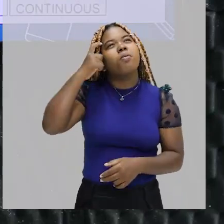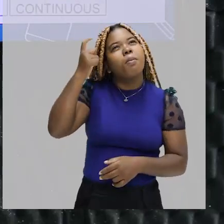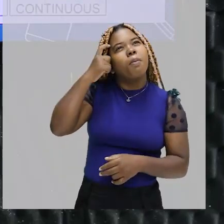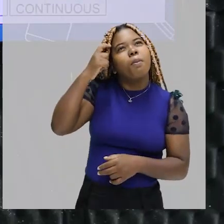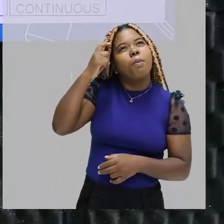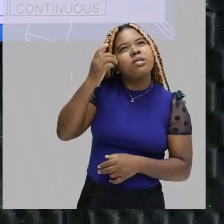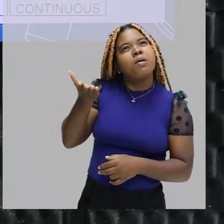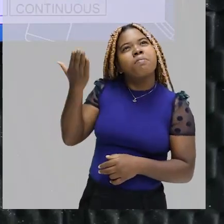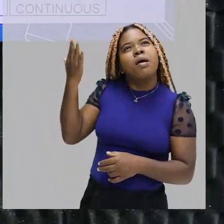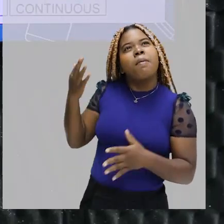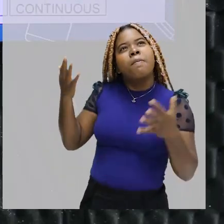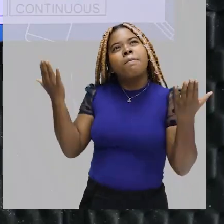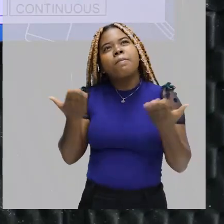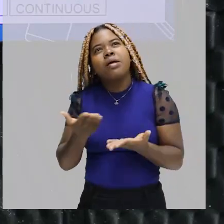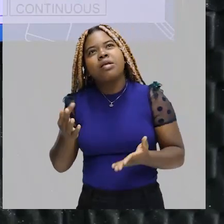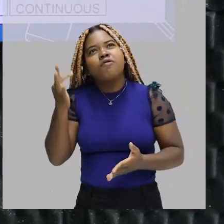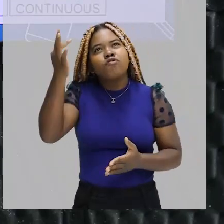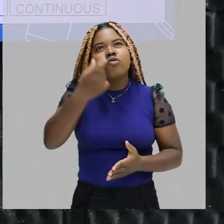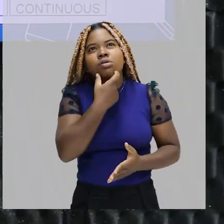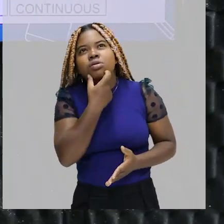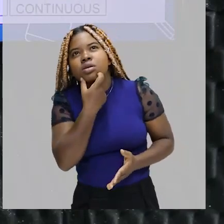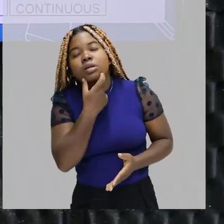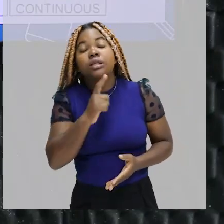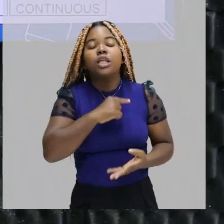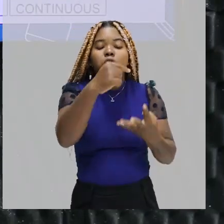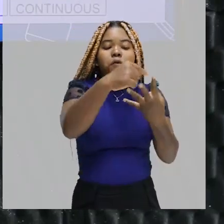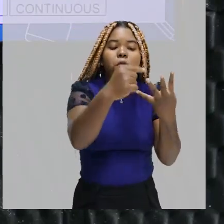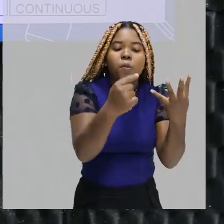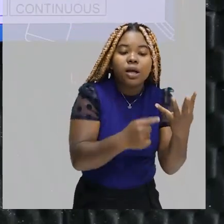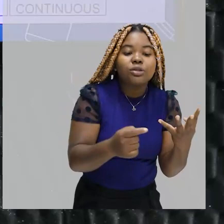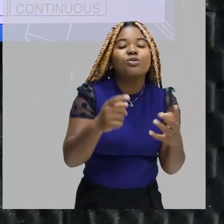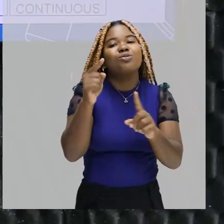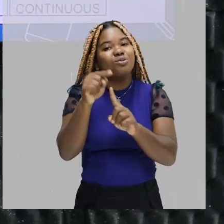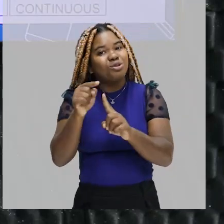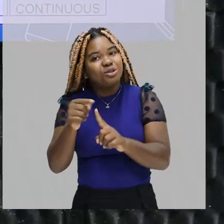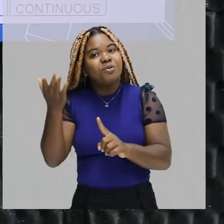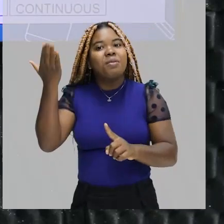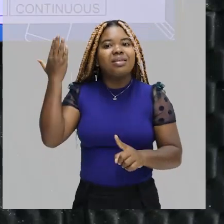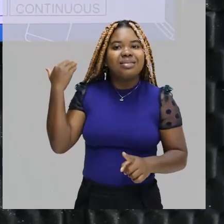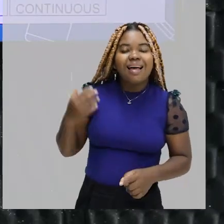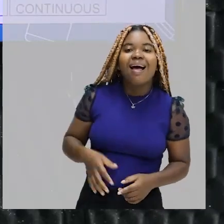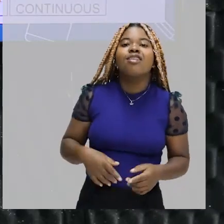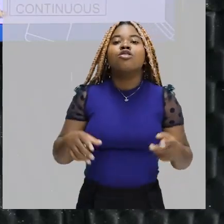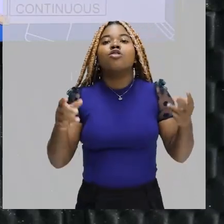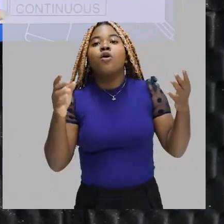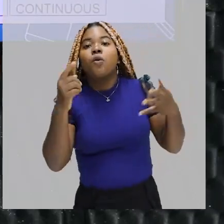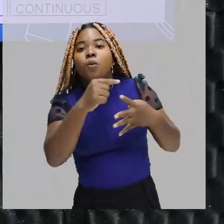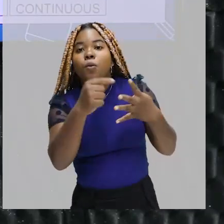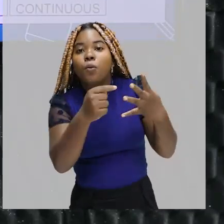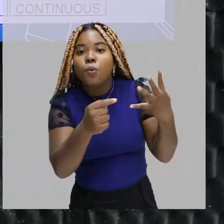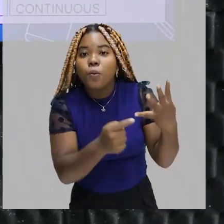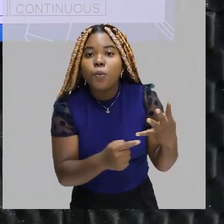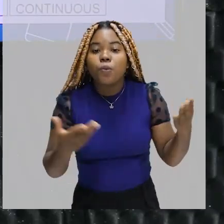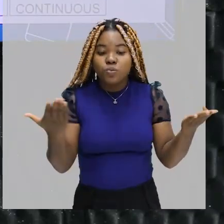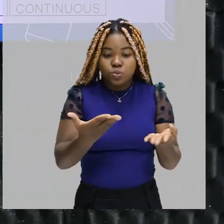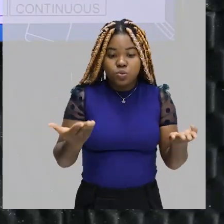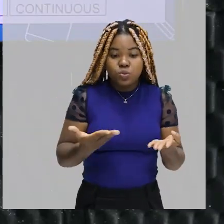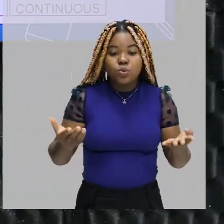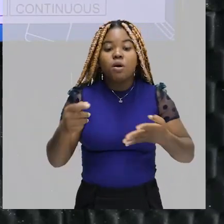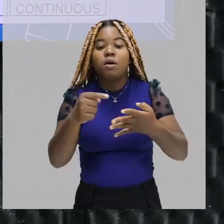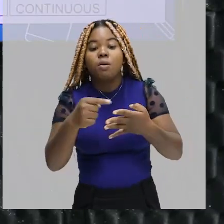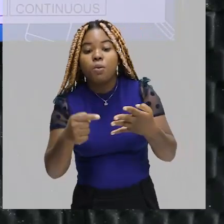verbal, existem quatro tipos de passado, quatro tipos de presente e quatro tipos de